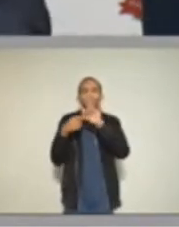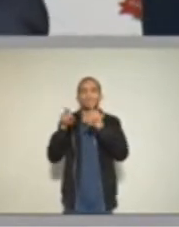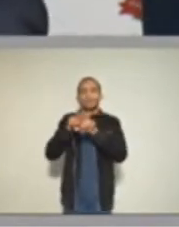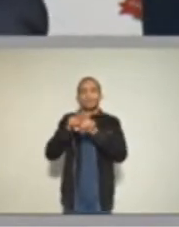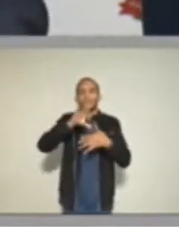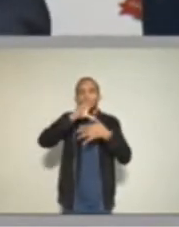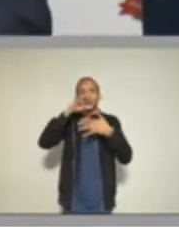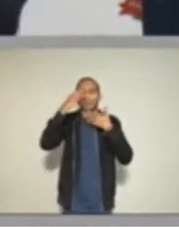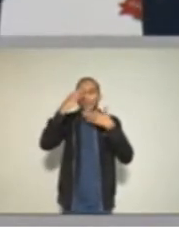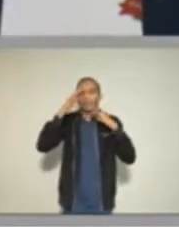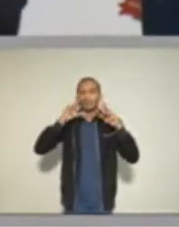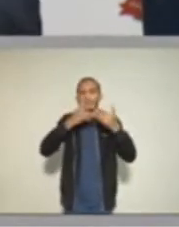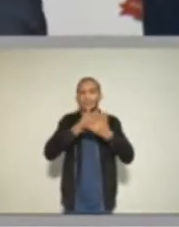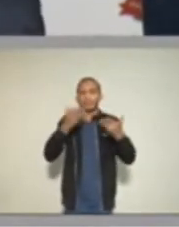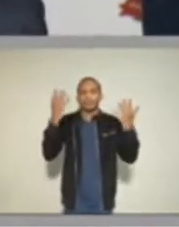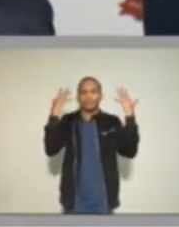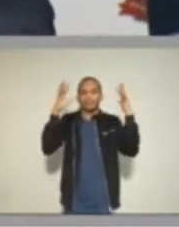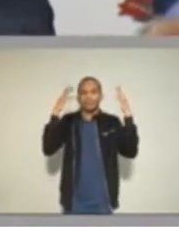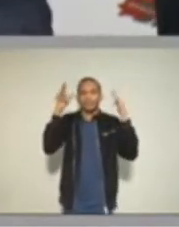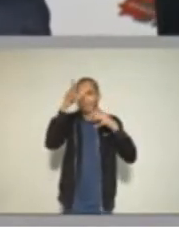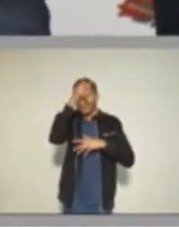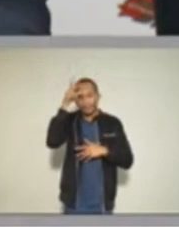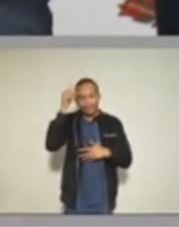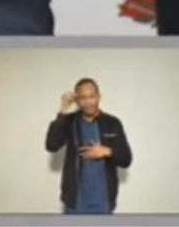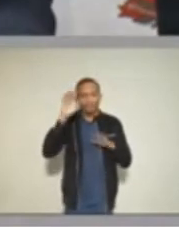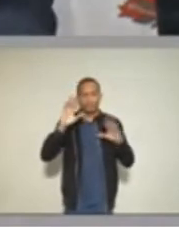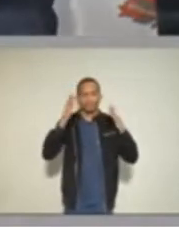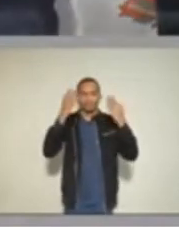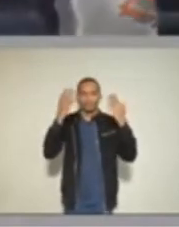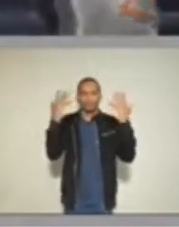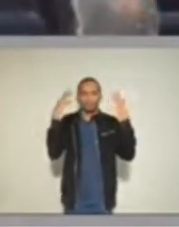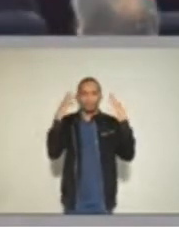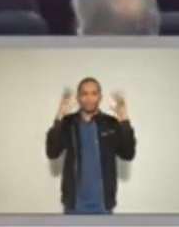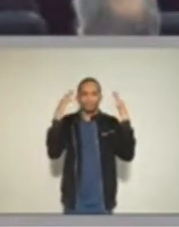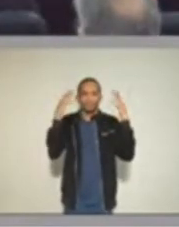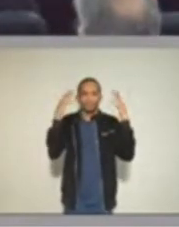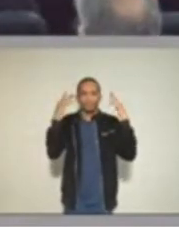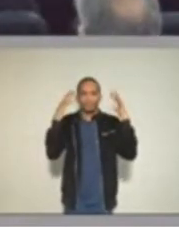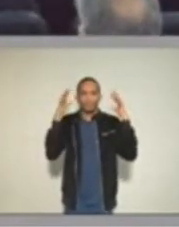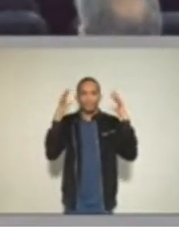Latina. Obrigado a todos e parabéns, prefeito, pelo evento.